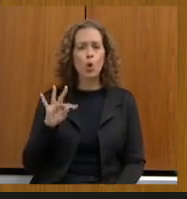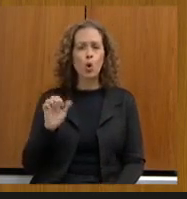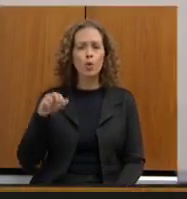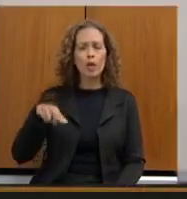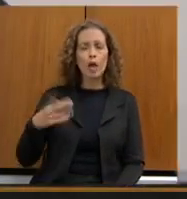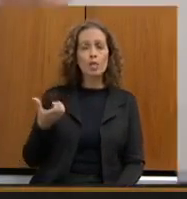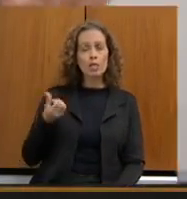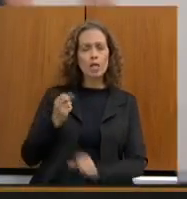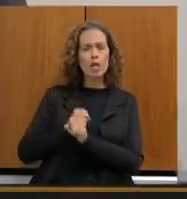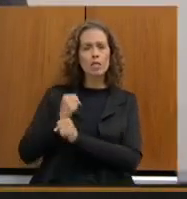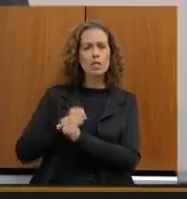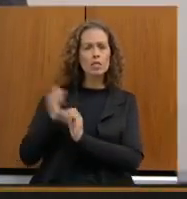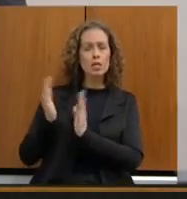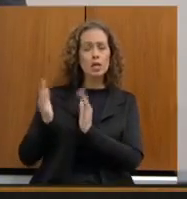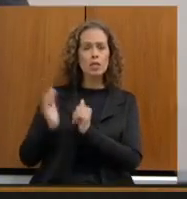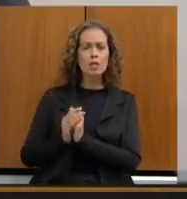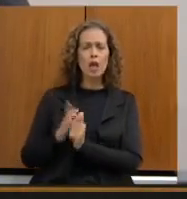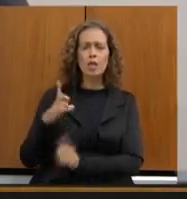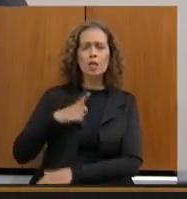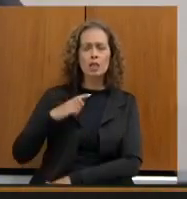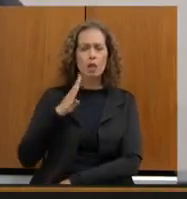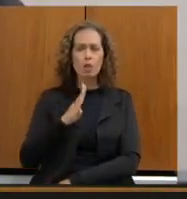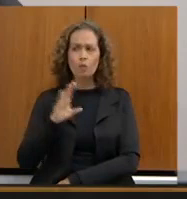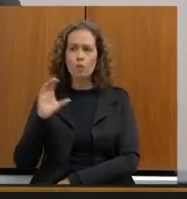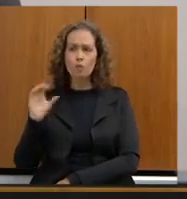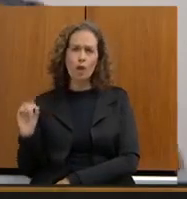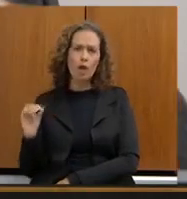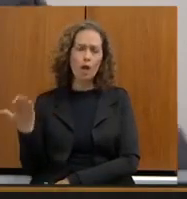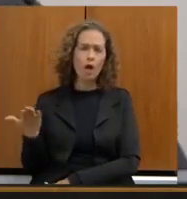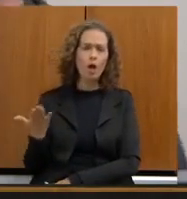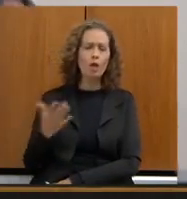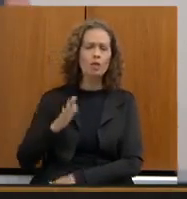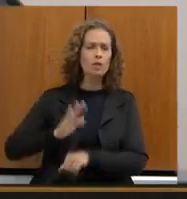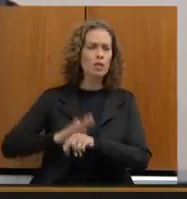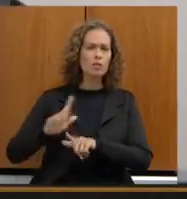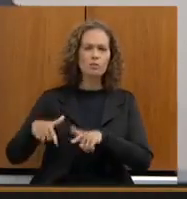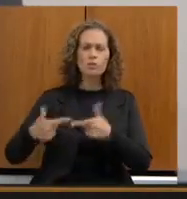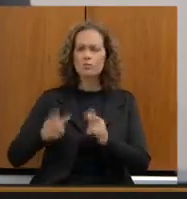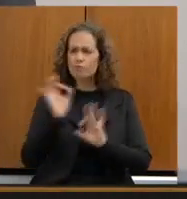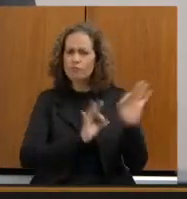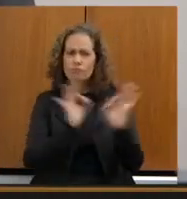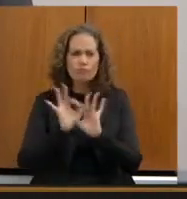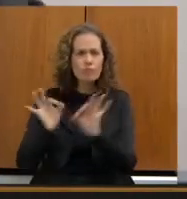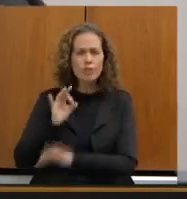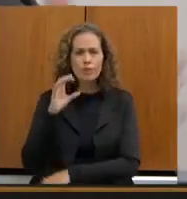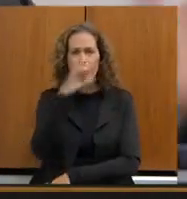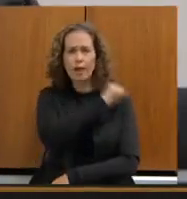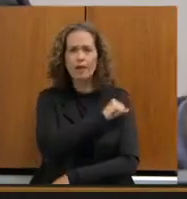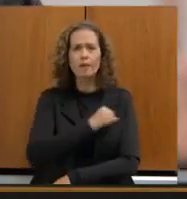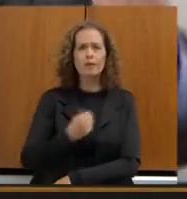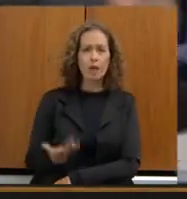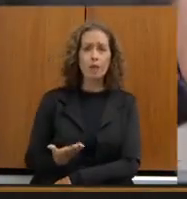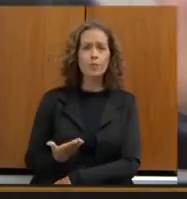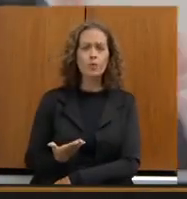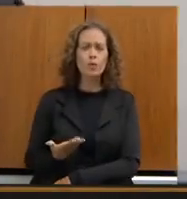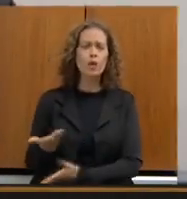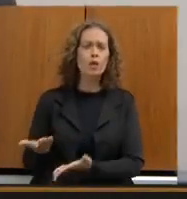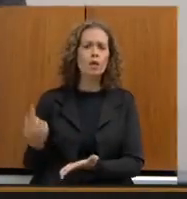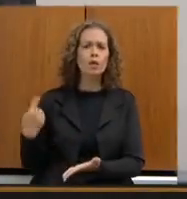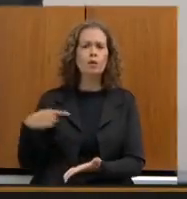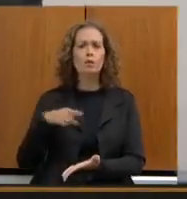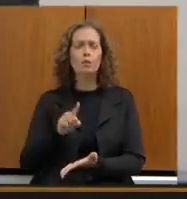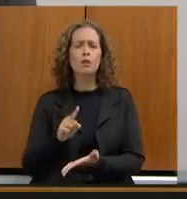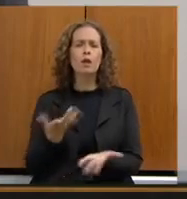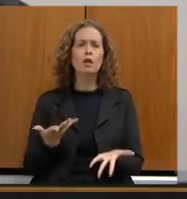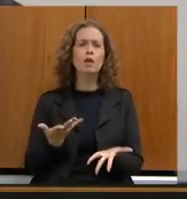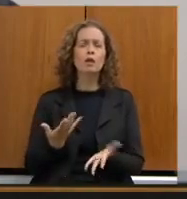onde você sai para uma ocorrência policial o secretário e ação de polícia planejada em segundos durante o deslocamento para atender uma ocorrência